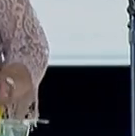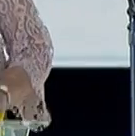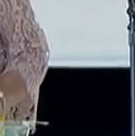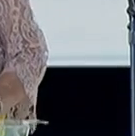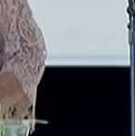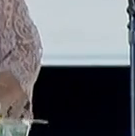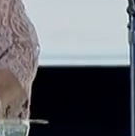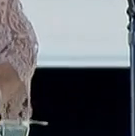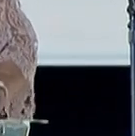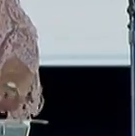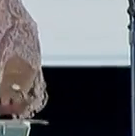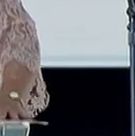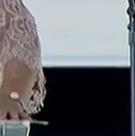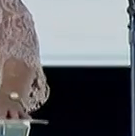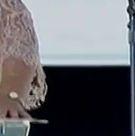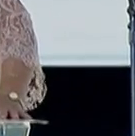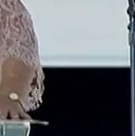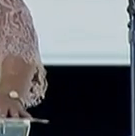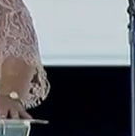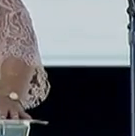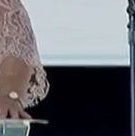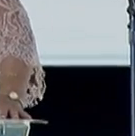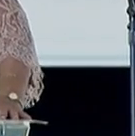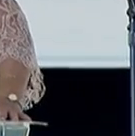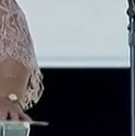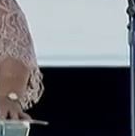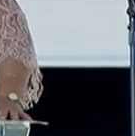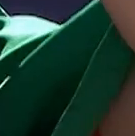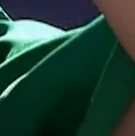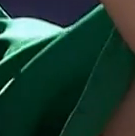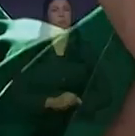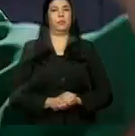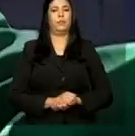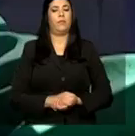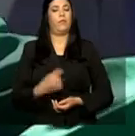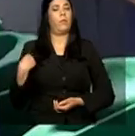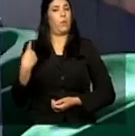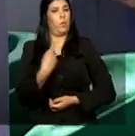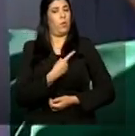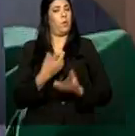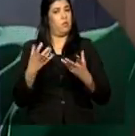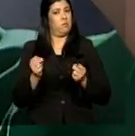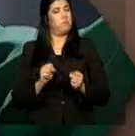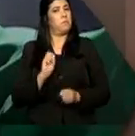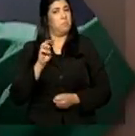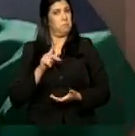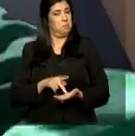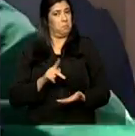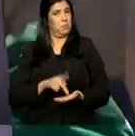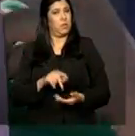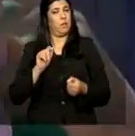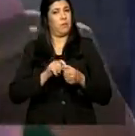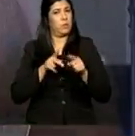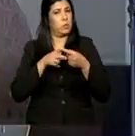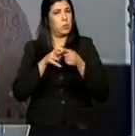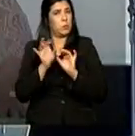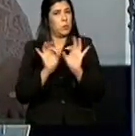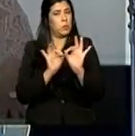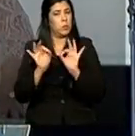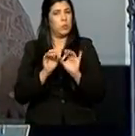Nós vamos fazer, sim, ajustes na economia, mas isso sem revogar